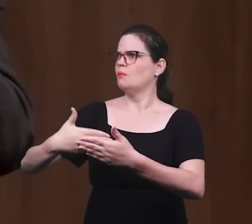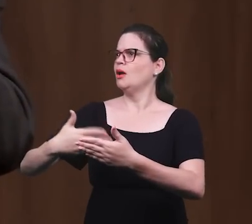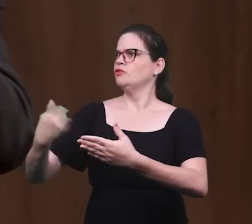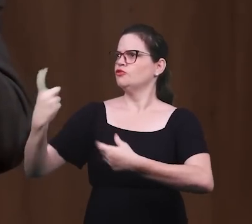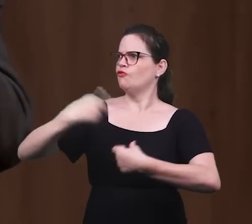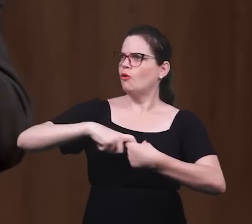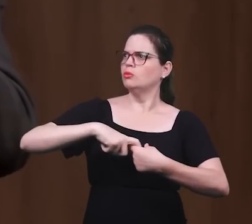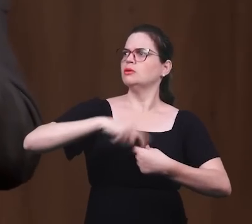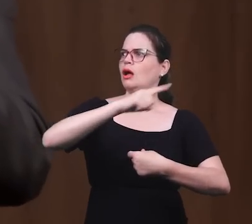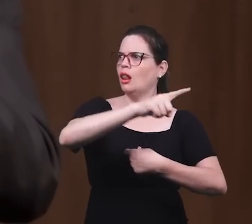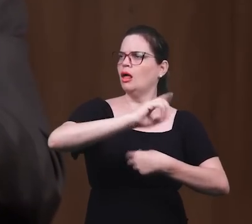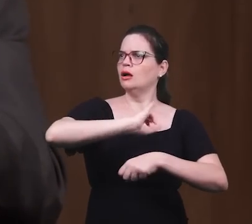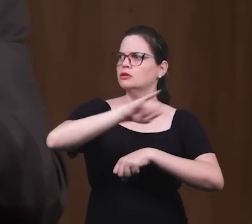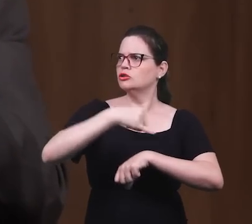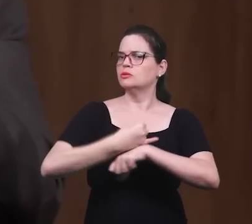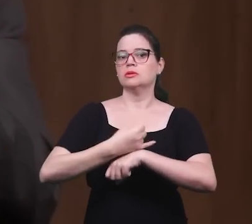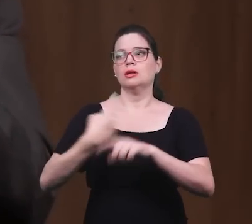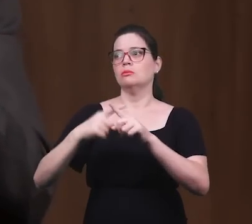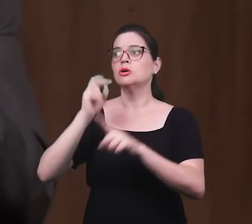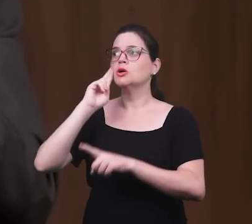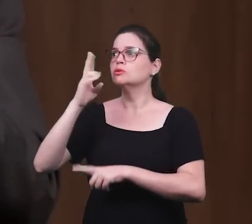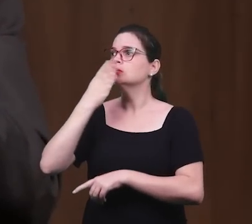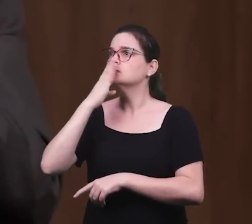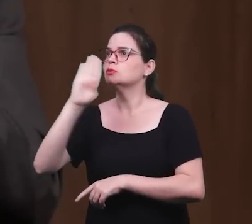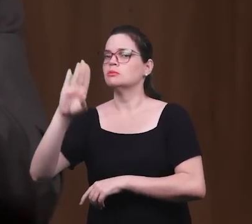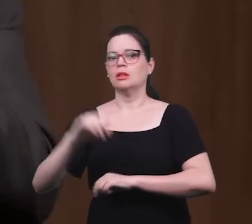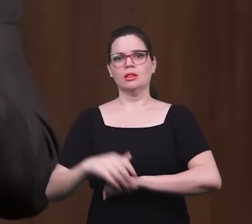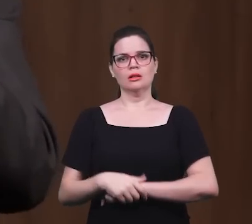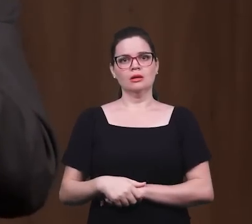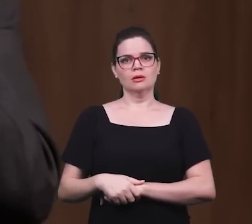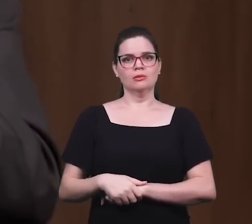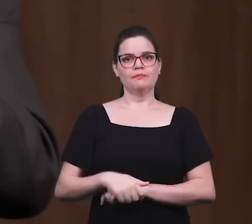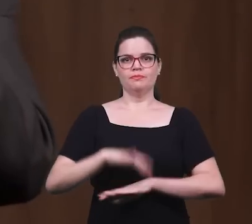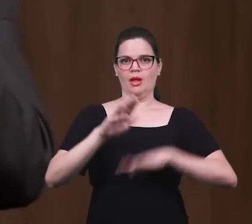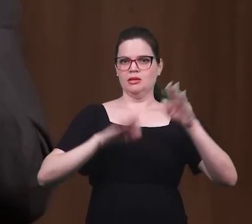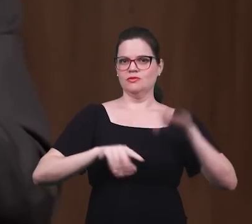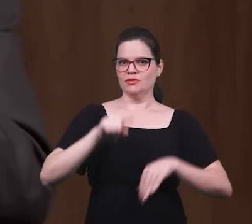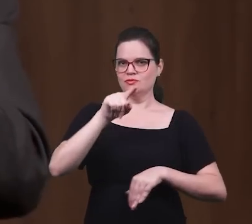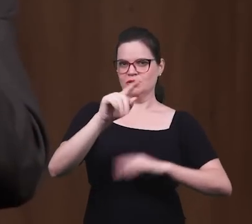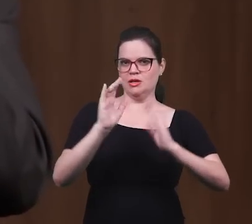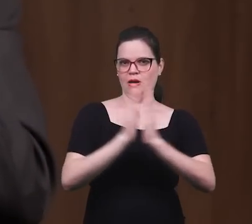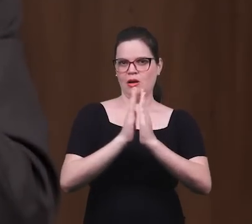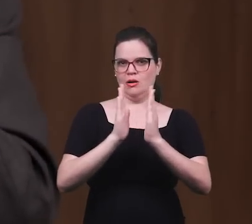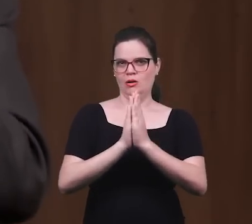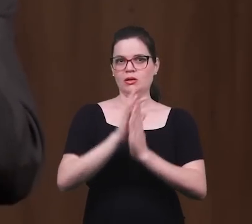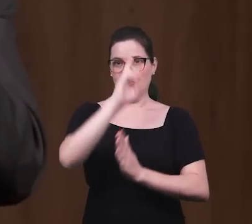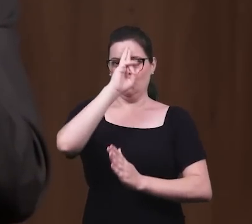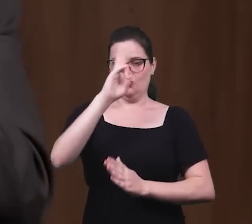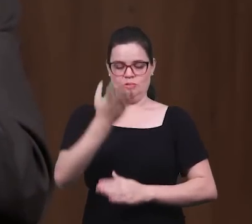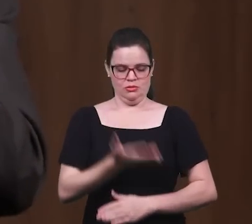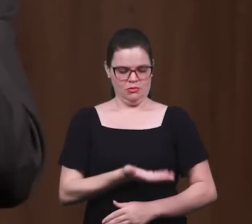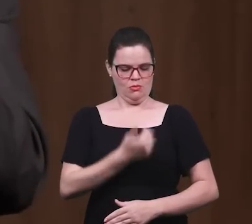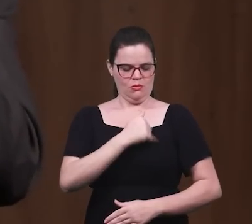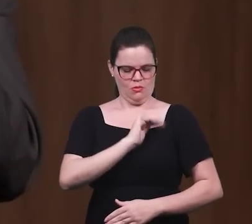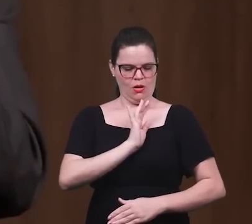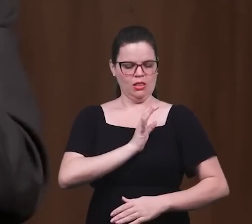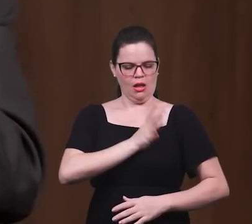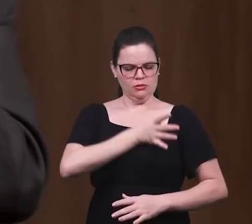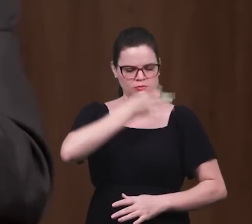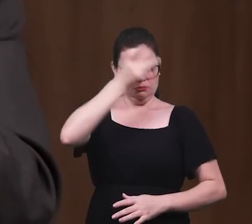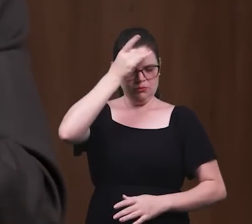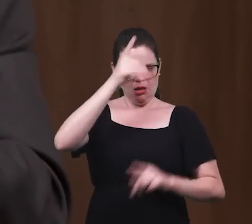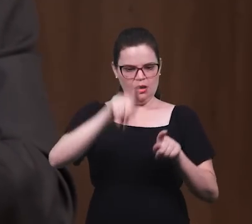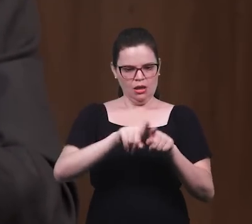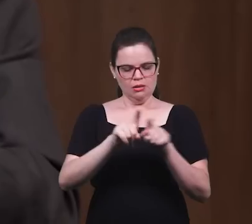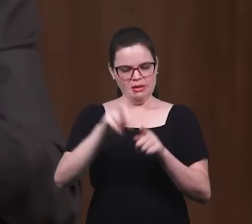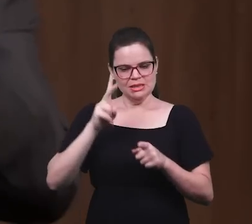prometeu. Então, você quando ora, quando as promessas do Senhor devem ser guardadas e devem estar nas nossas